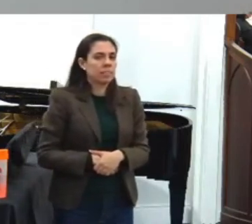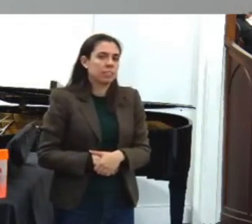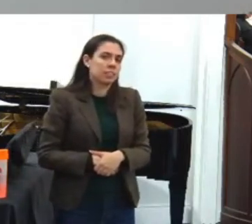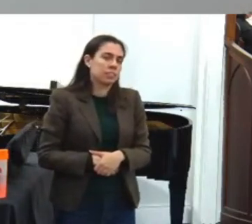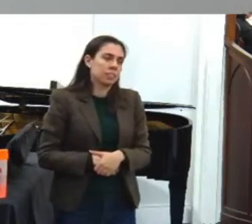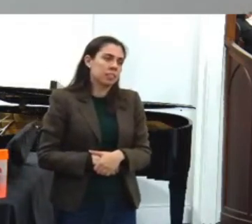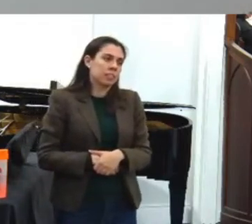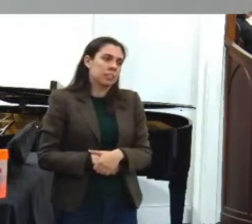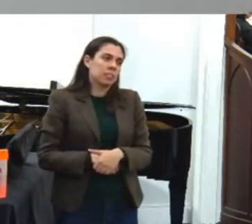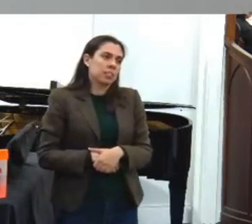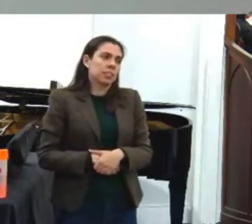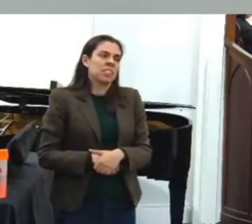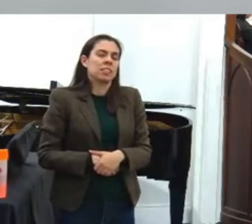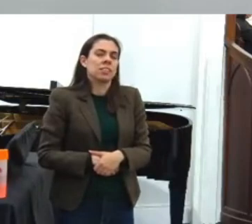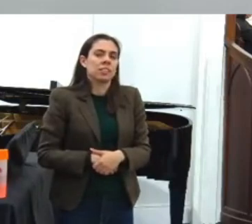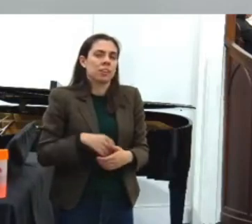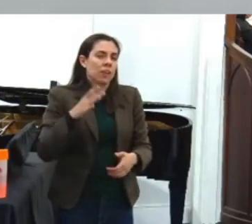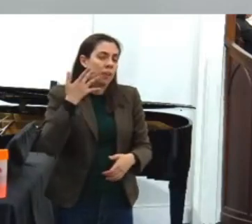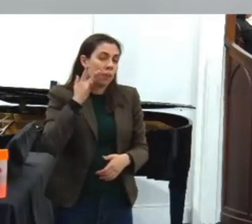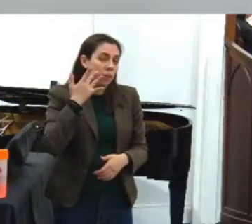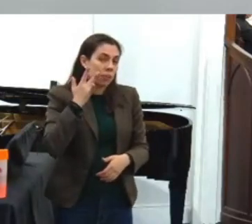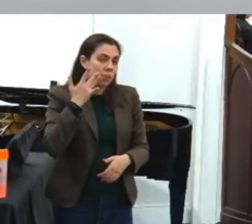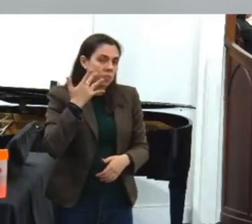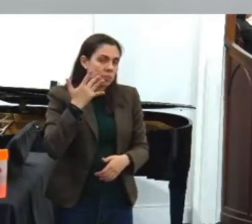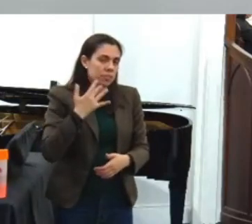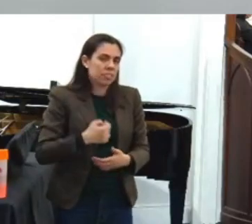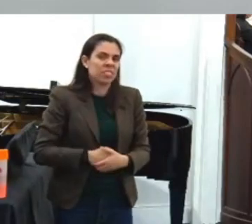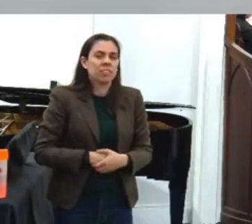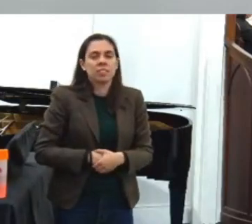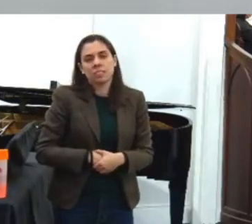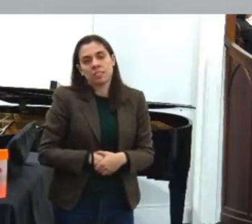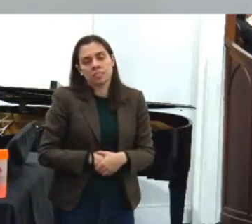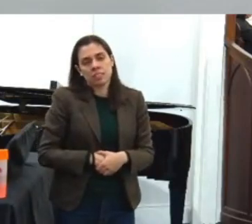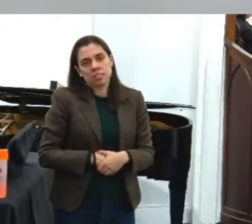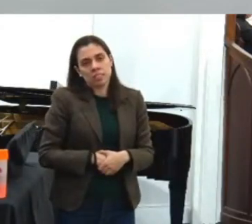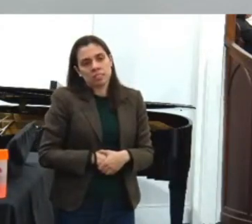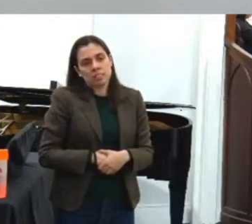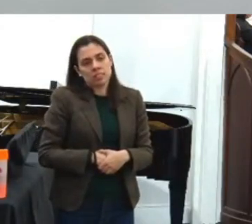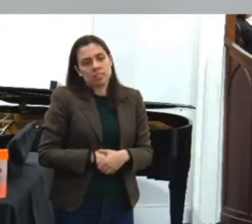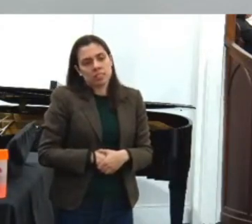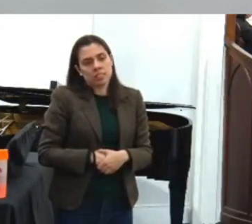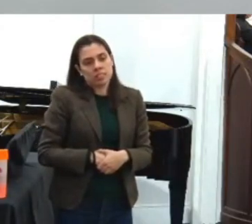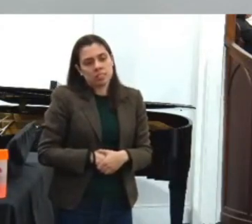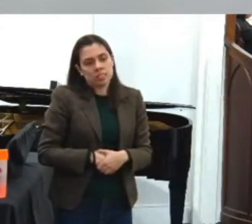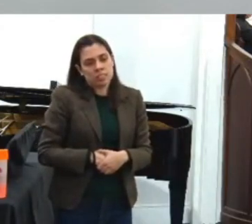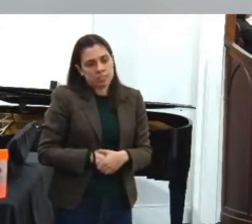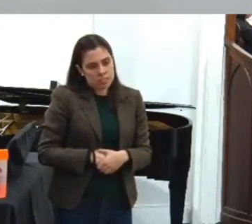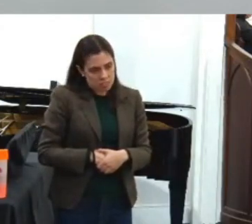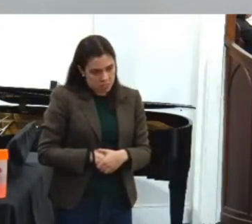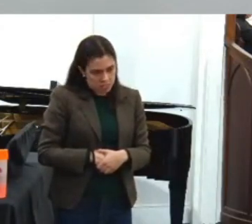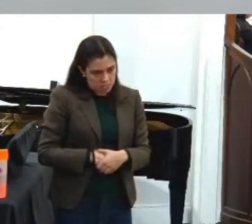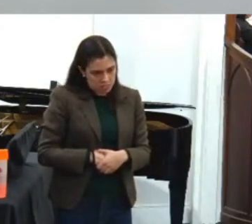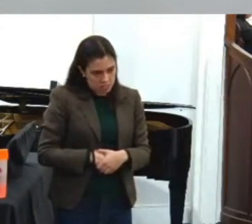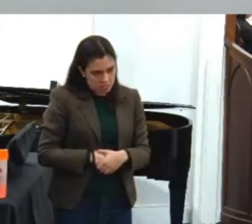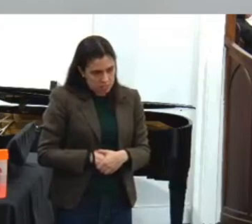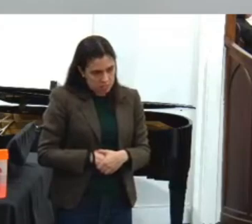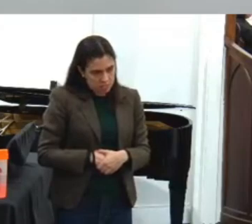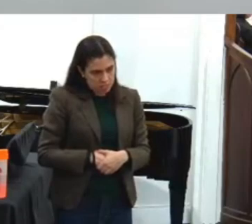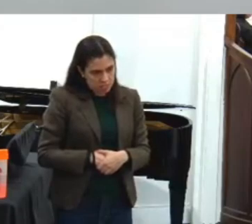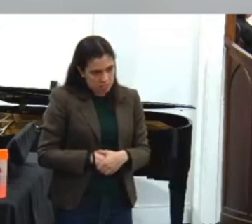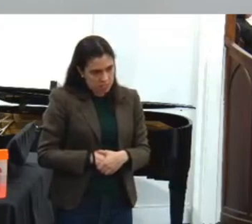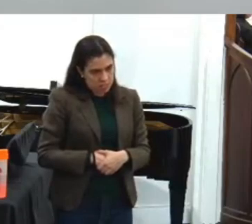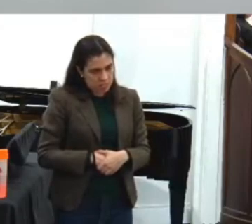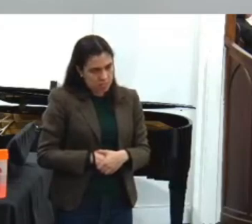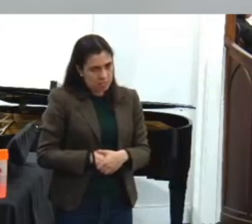fogo, para que você seja de fato rico. Uma expressão bíblica com o significado